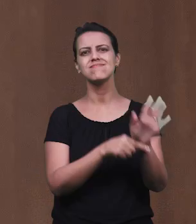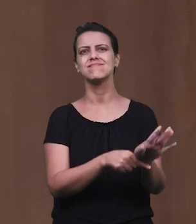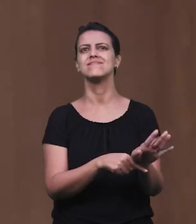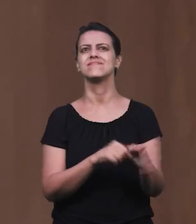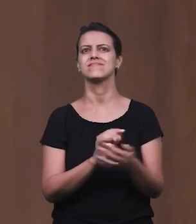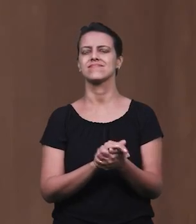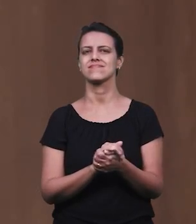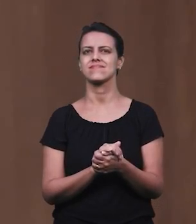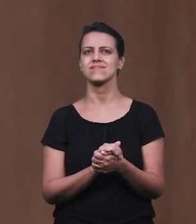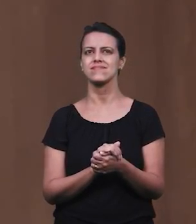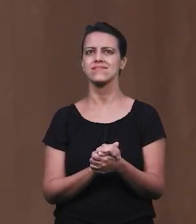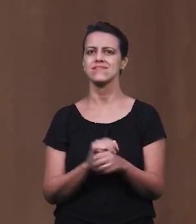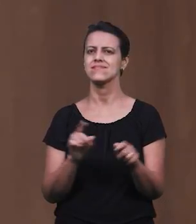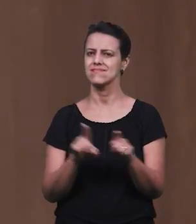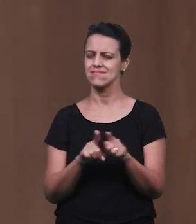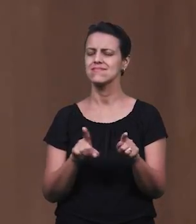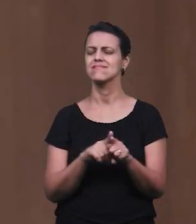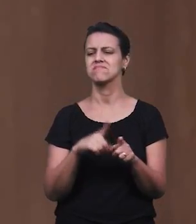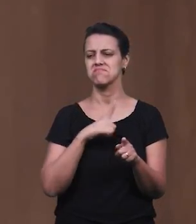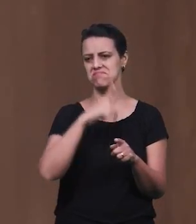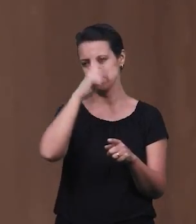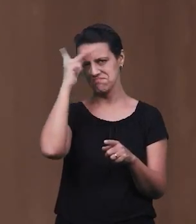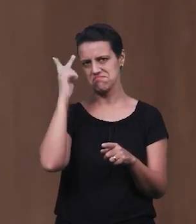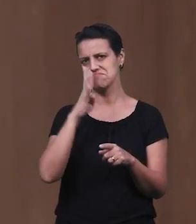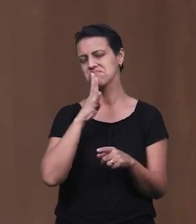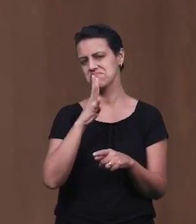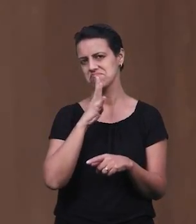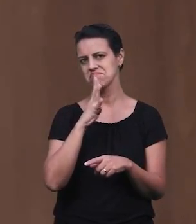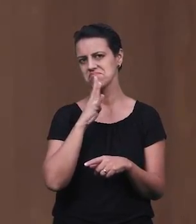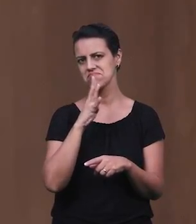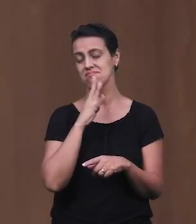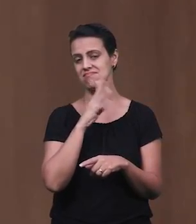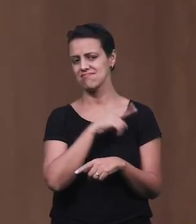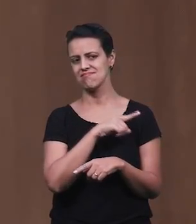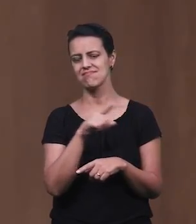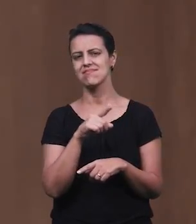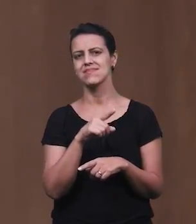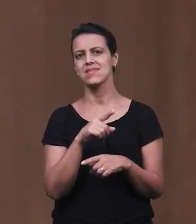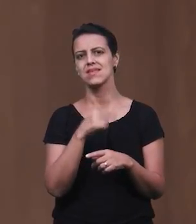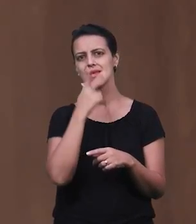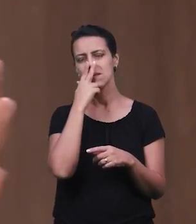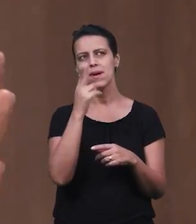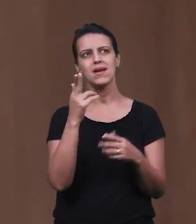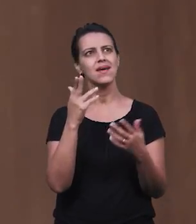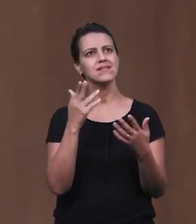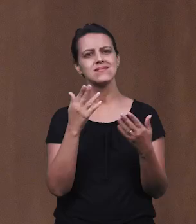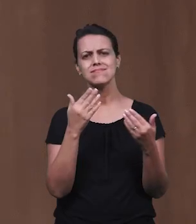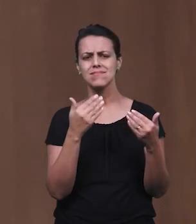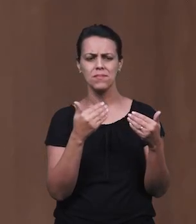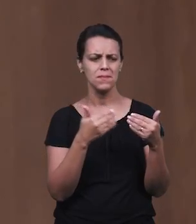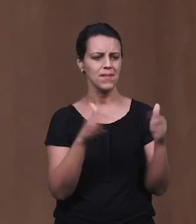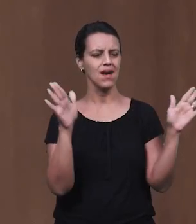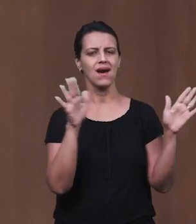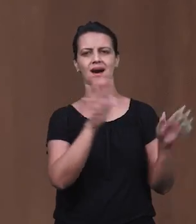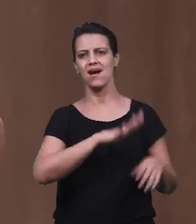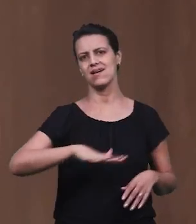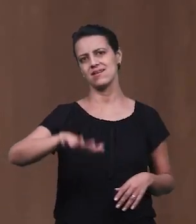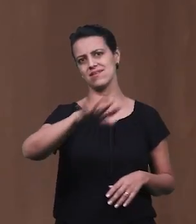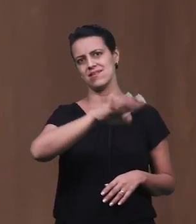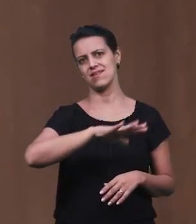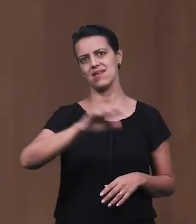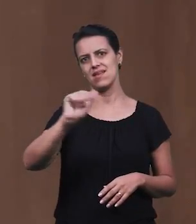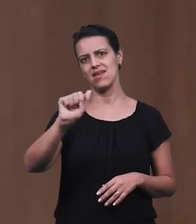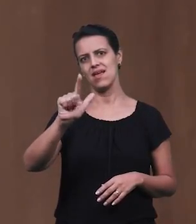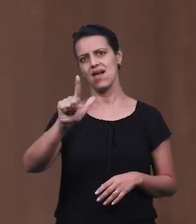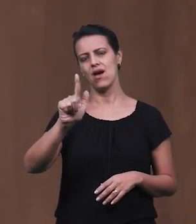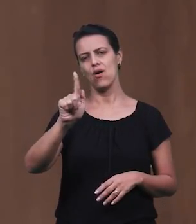entre pastores, que também nós tínhamos conhecido lá no sul de Portugal, e aquilo ali foi uma porta aberta para aquela região chamada